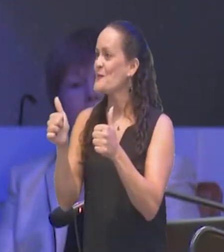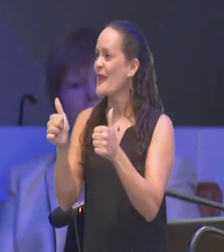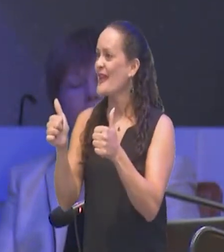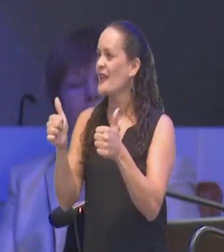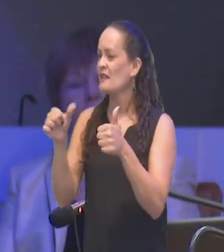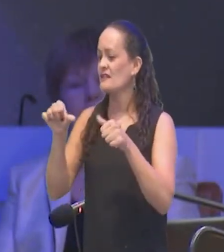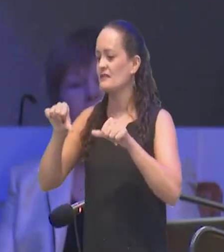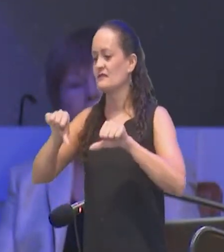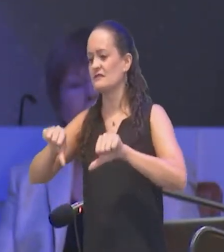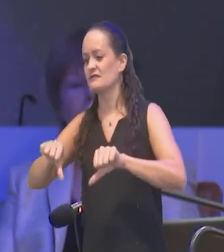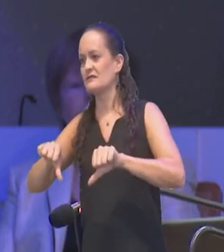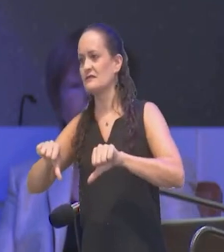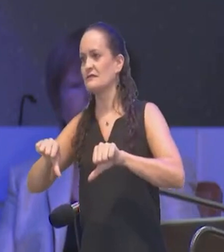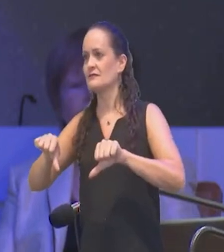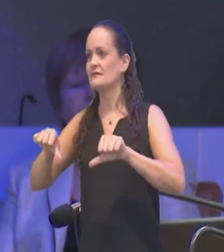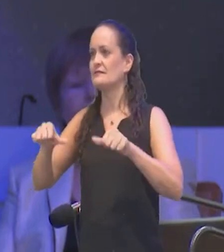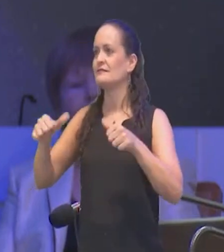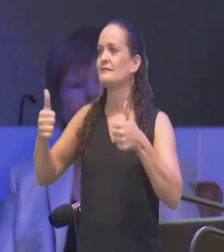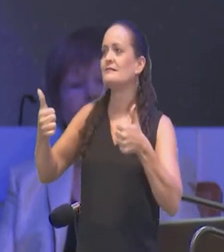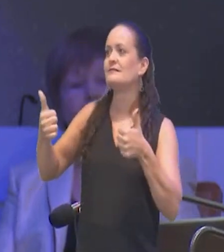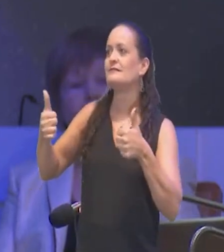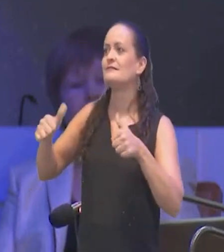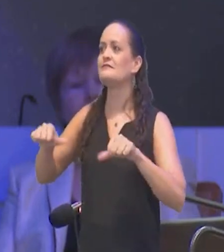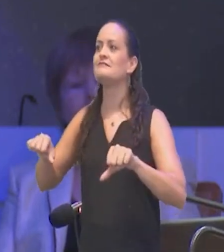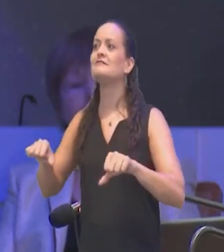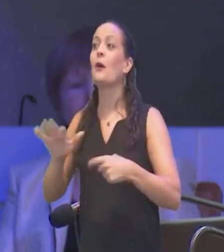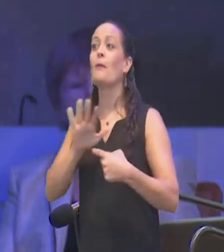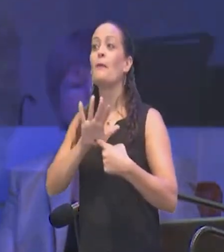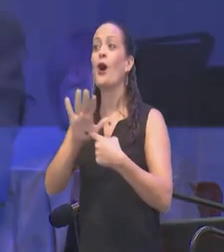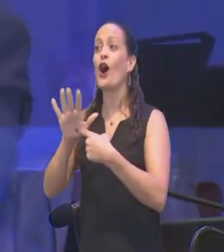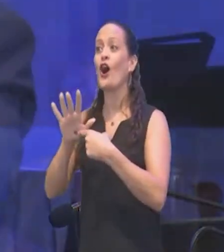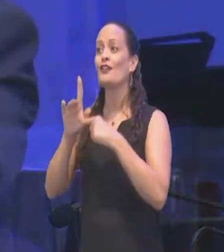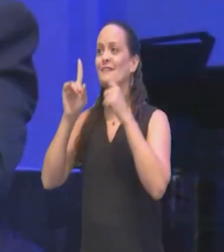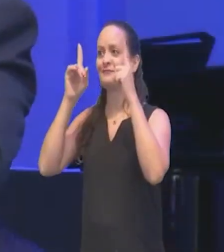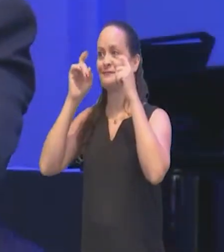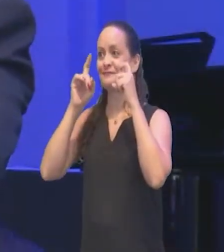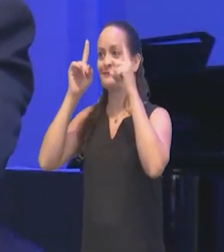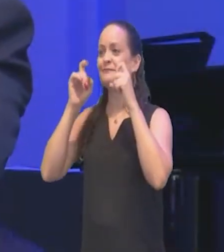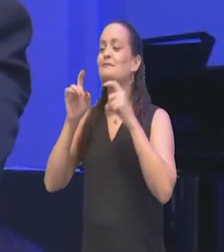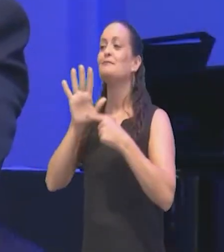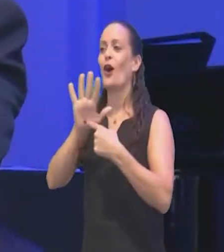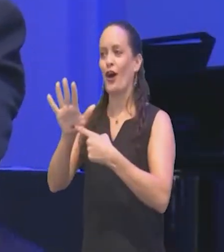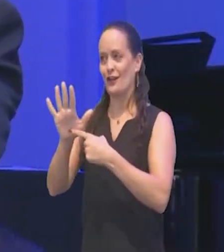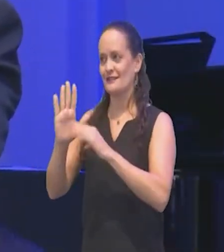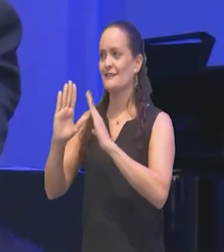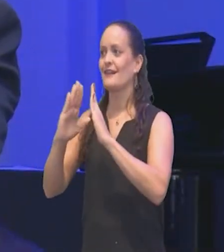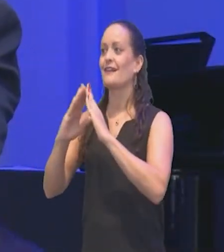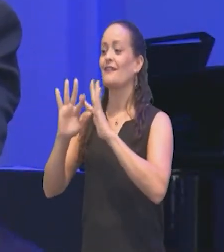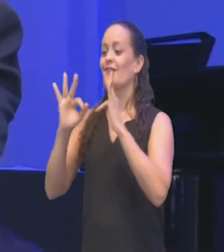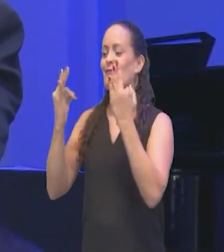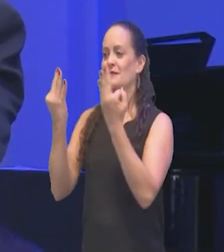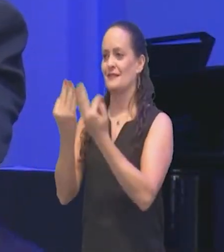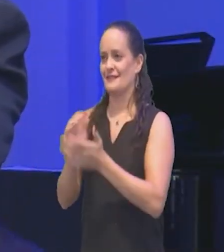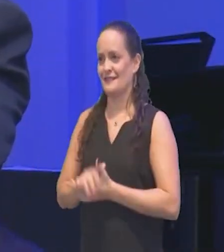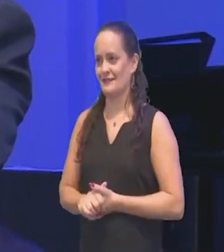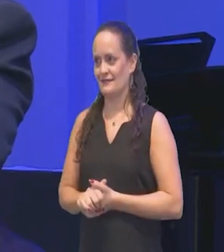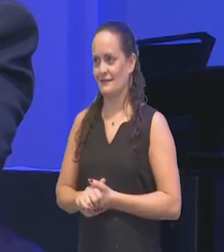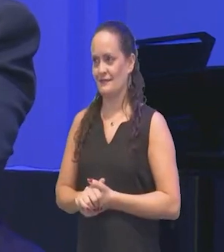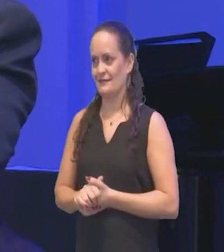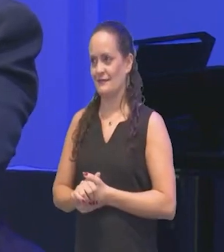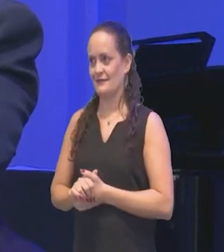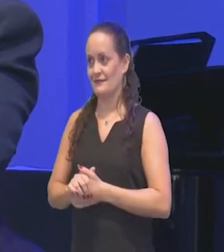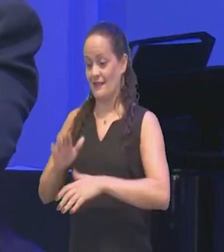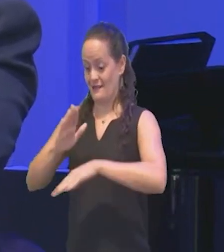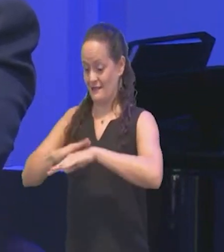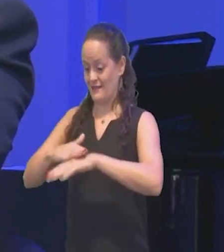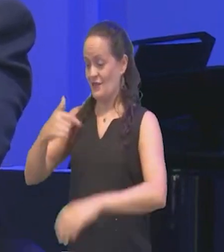Nós precisamos refletir, queridos, aquilo que nós somos, a alegria e a paz. Se depender de mim, amarei mais o meu